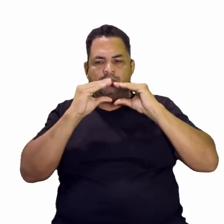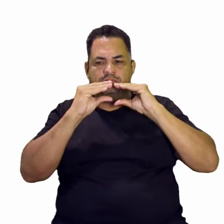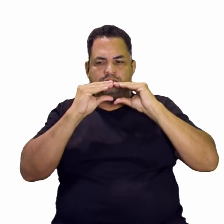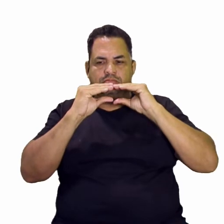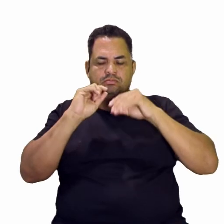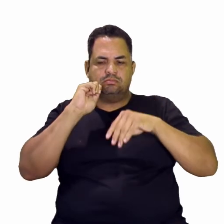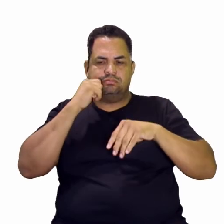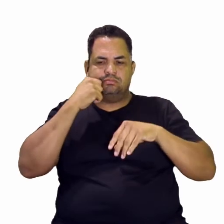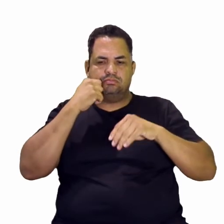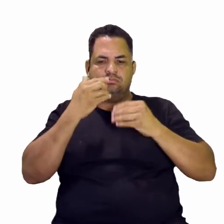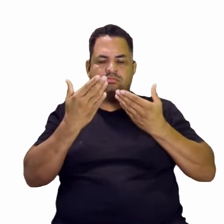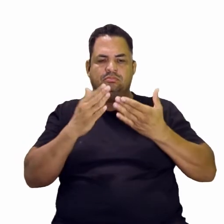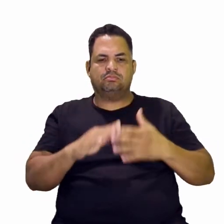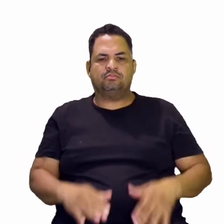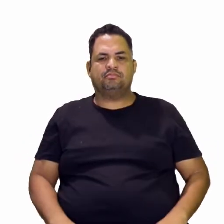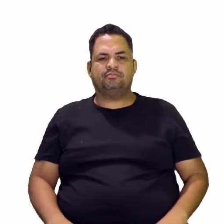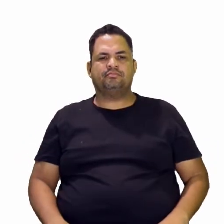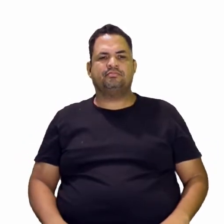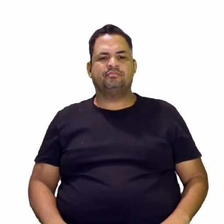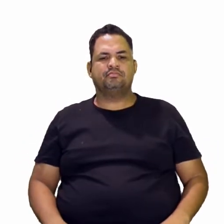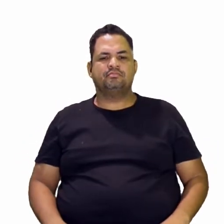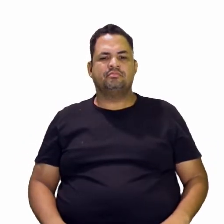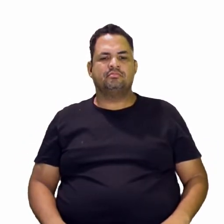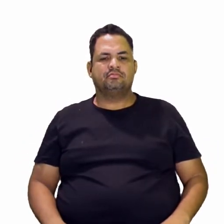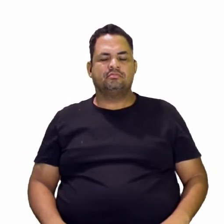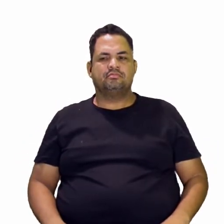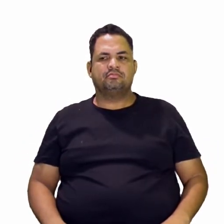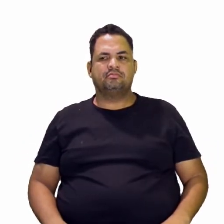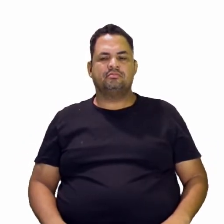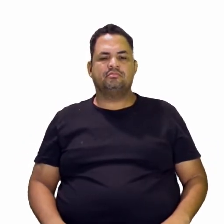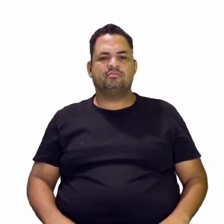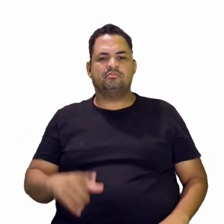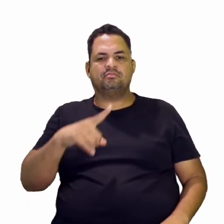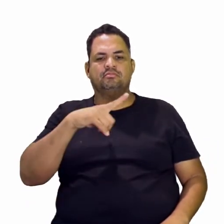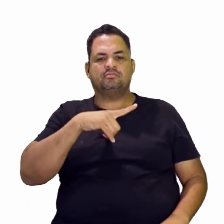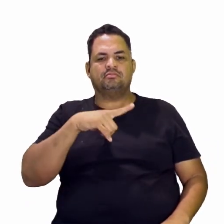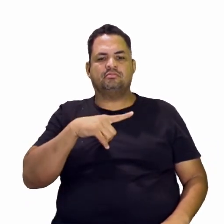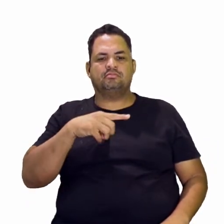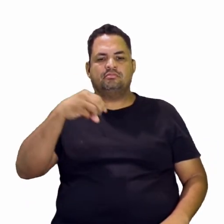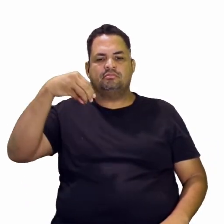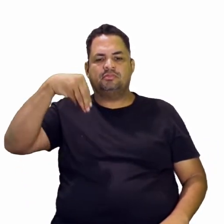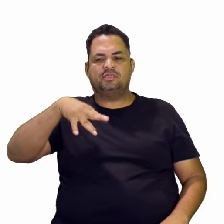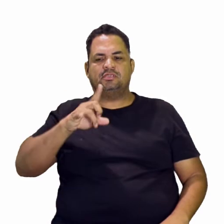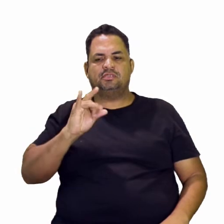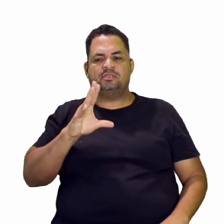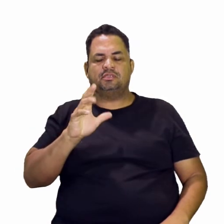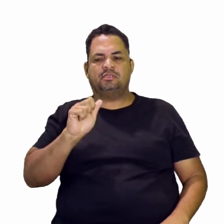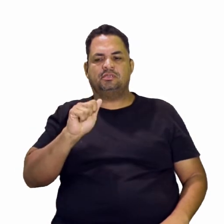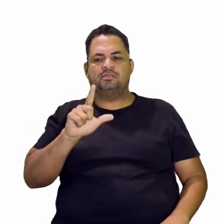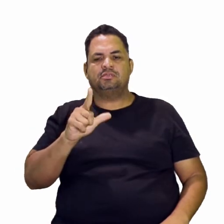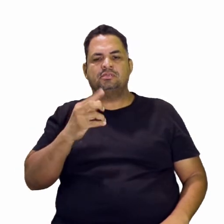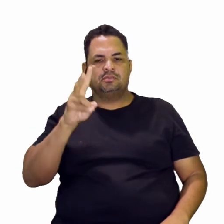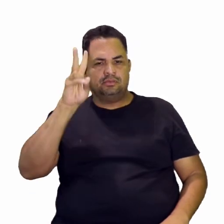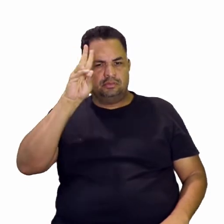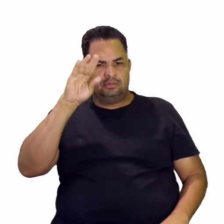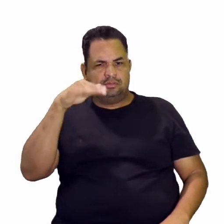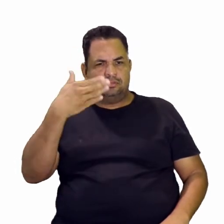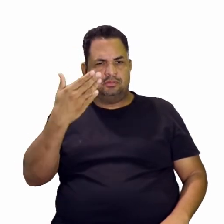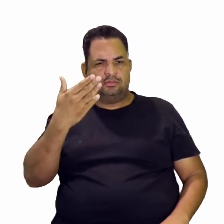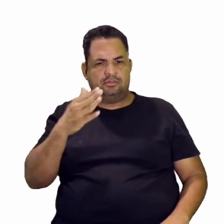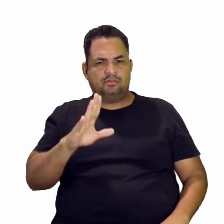pão de forma, e aí vai dando fome na gente. Aqui a gente tem as micelas. Então, as micelas, lembra quando a gente falou